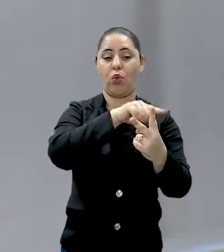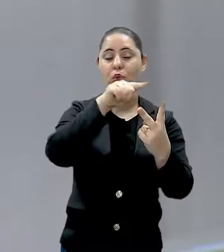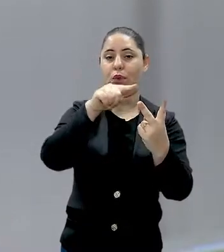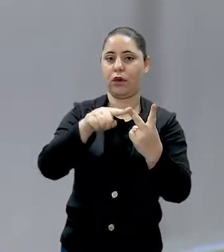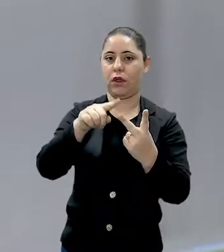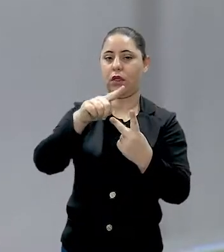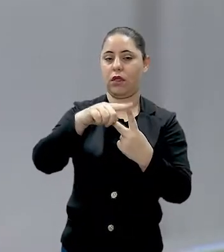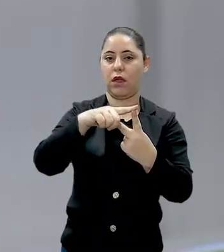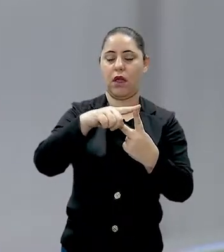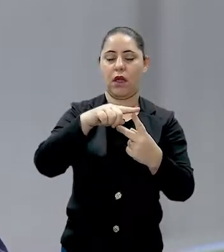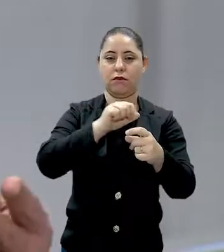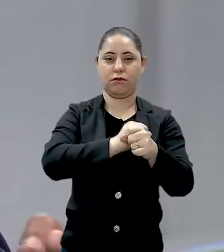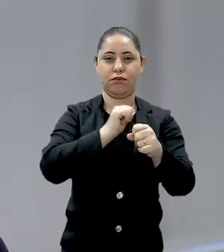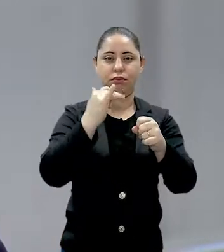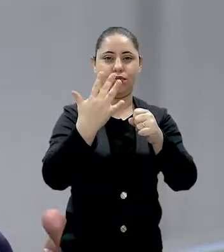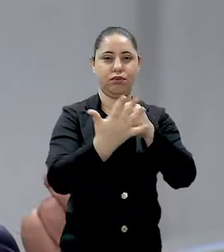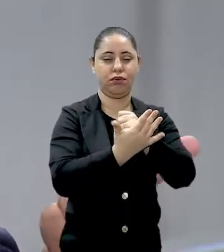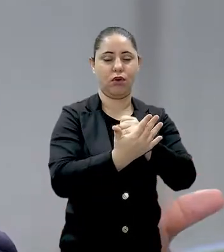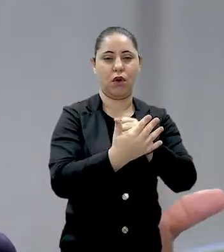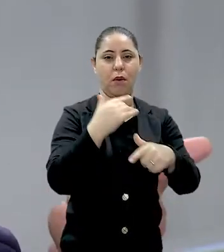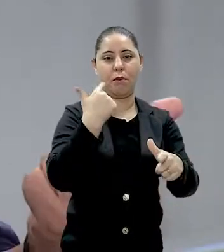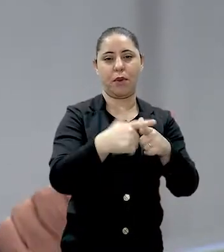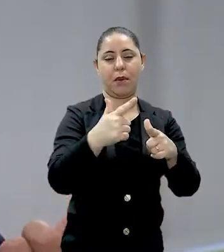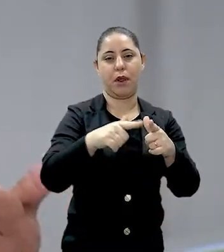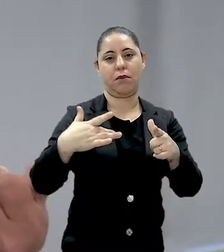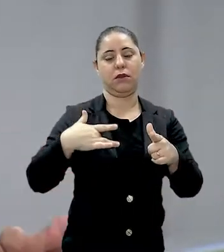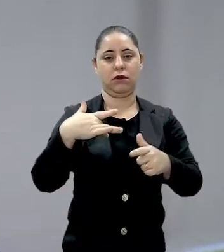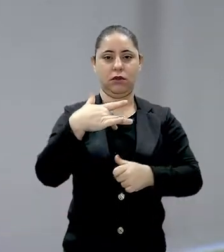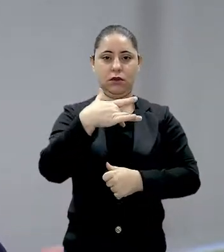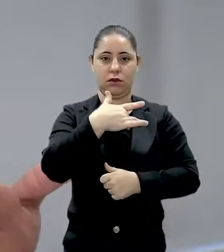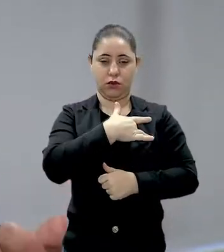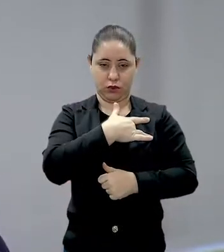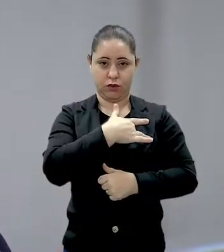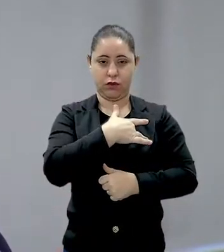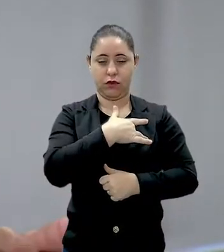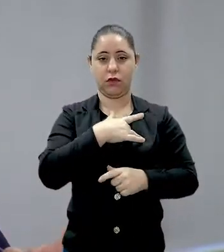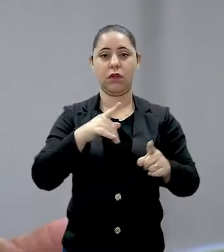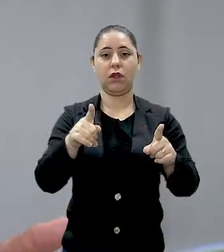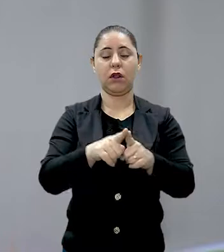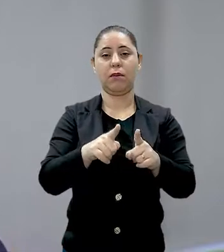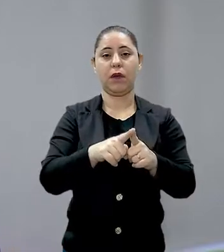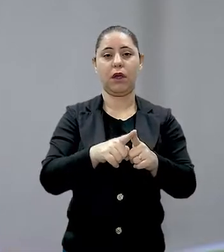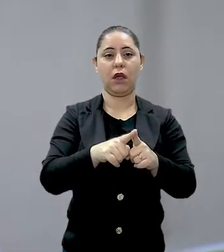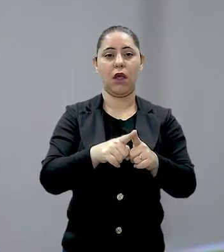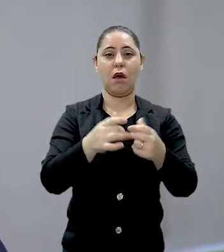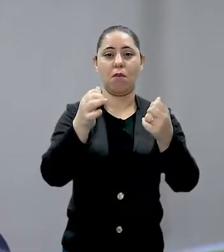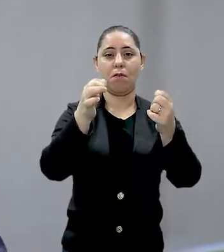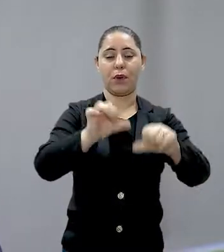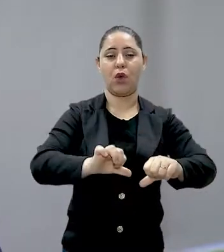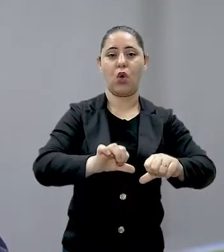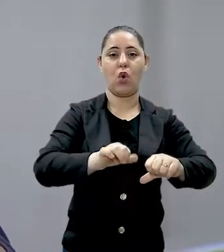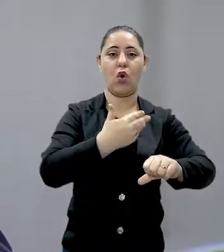duas pandemias. Nós temos a pandemia, que é o problema sanitário, de saúde, né, que é agravado por um